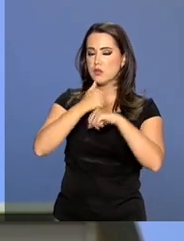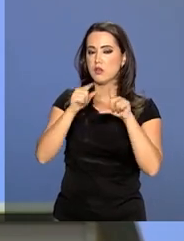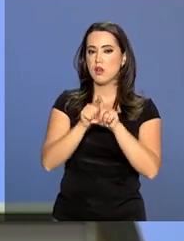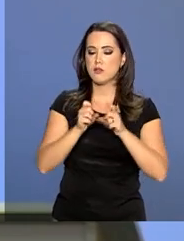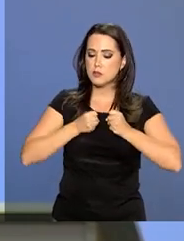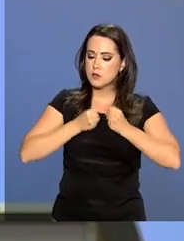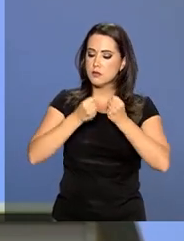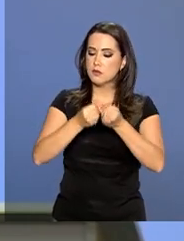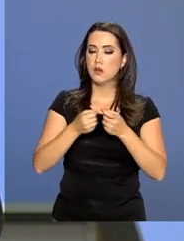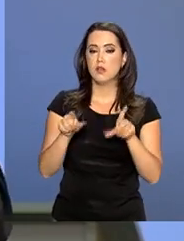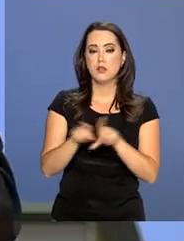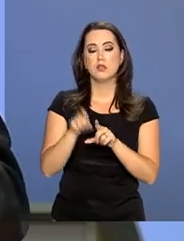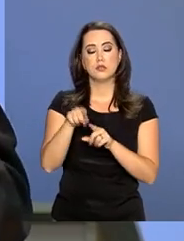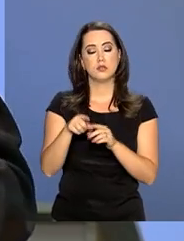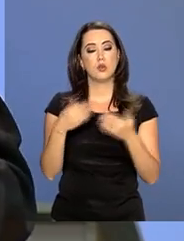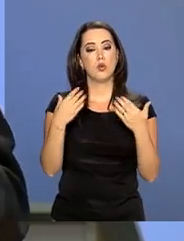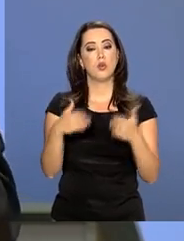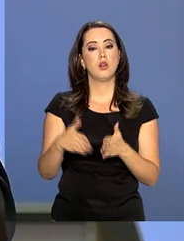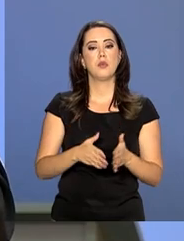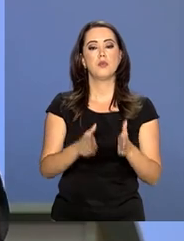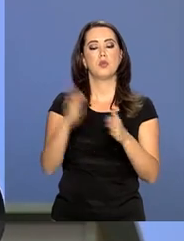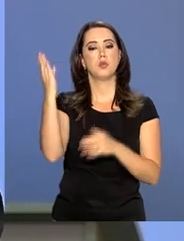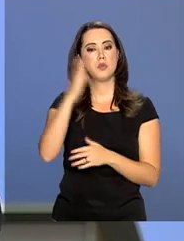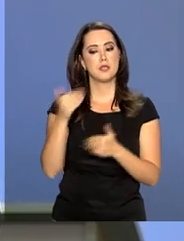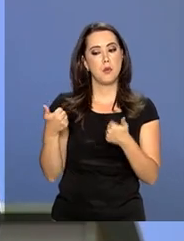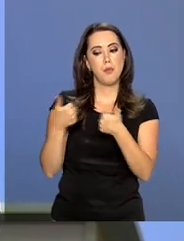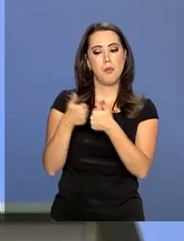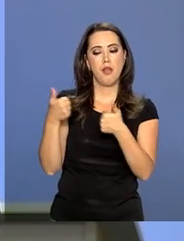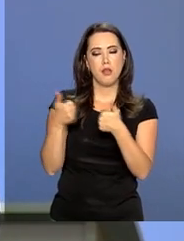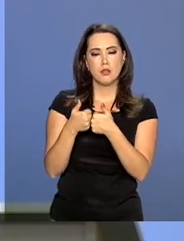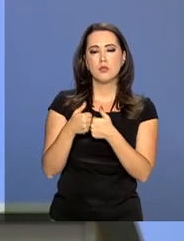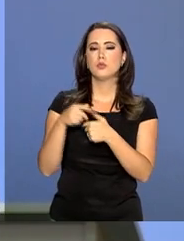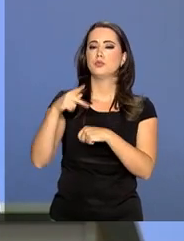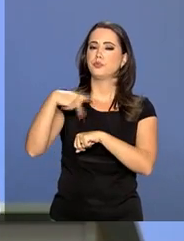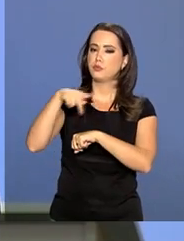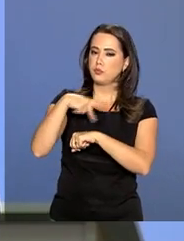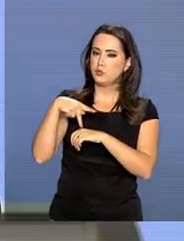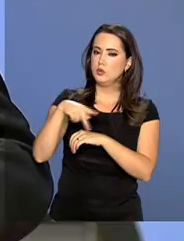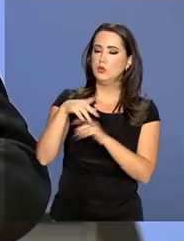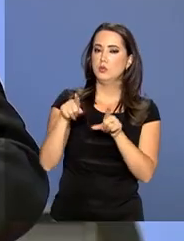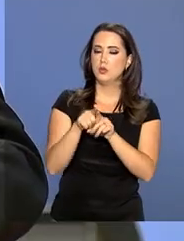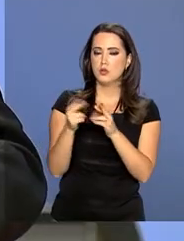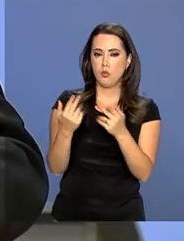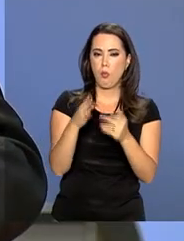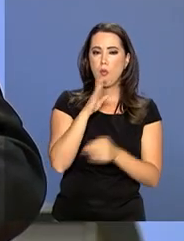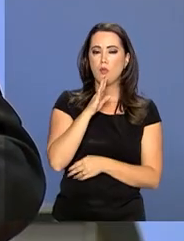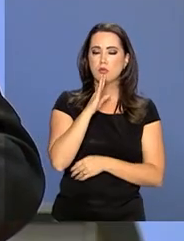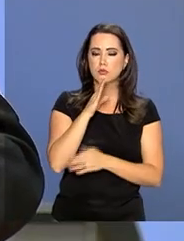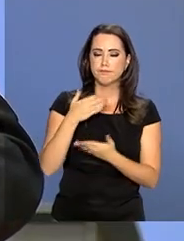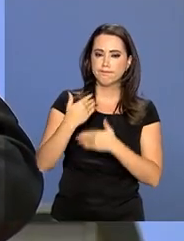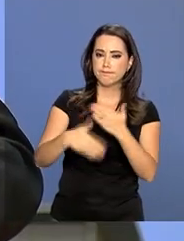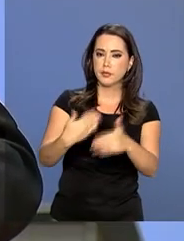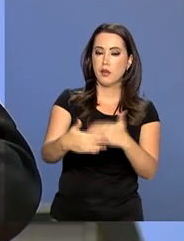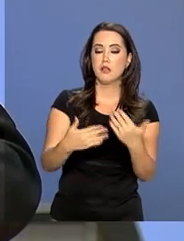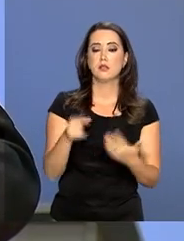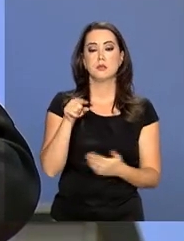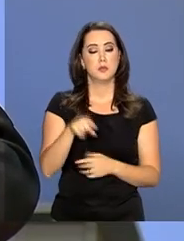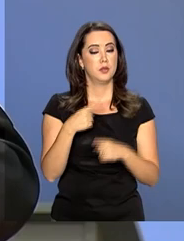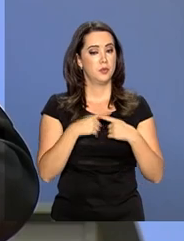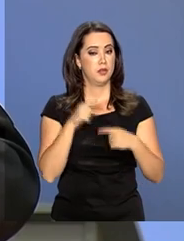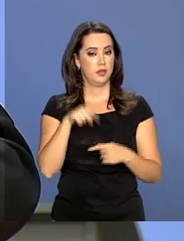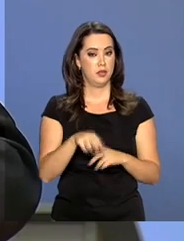noite a colocar o Brasil na fronteira do conhecimento. Porque daqui poderão